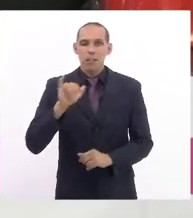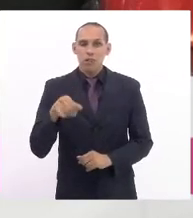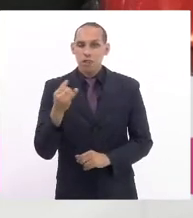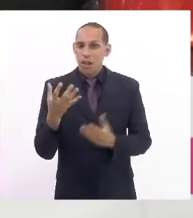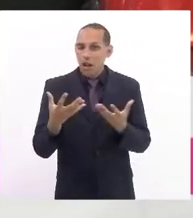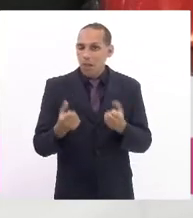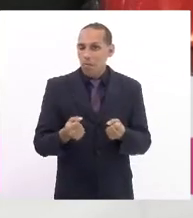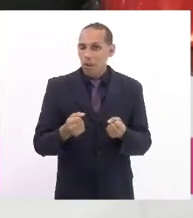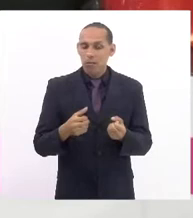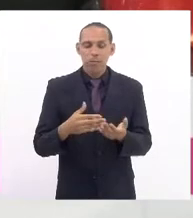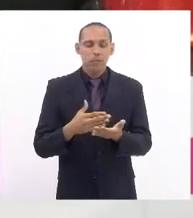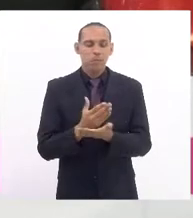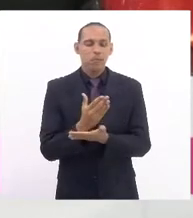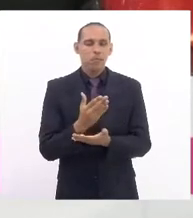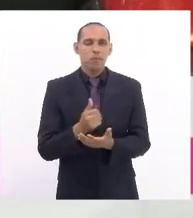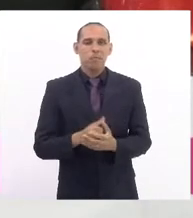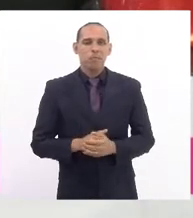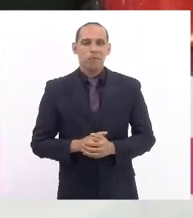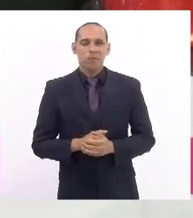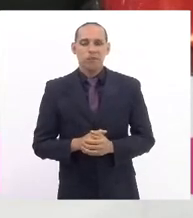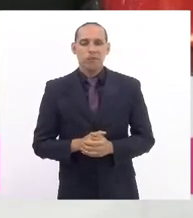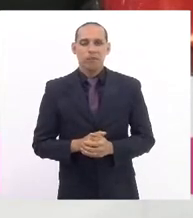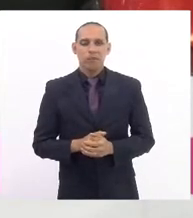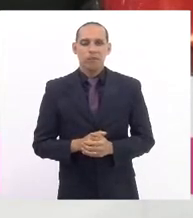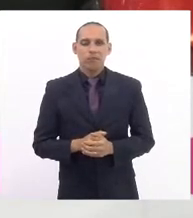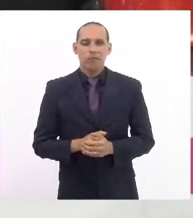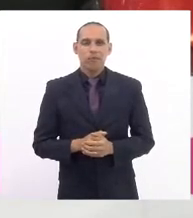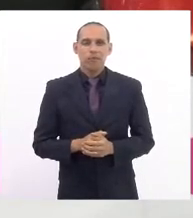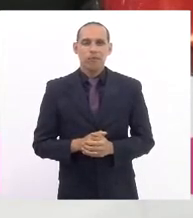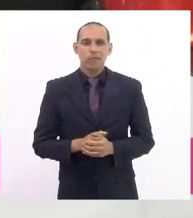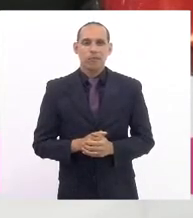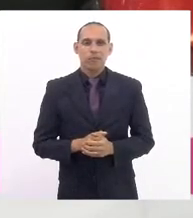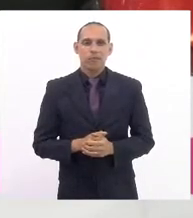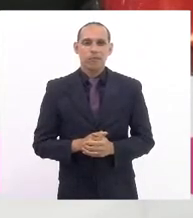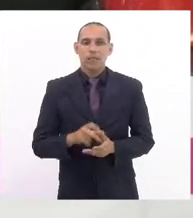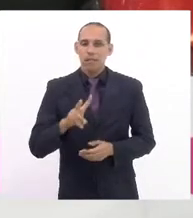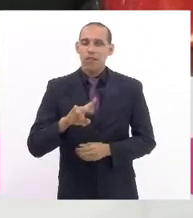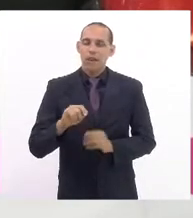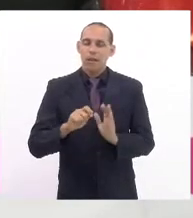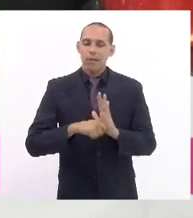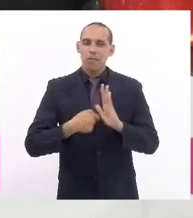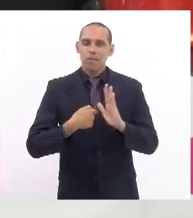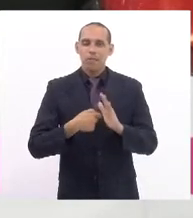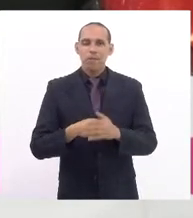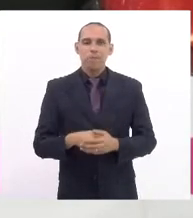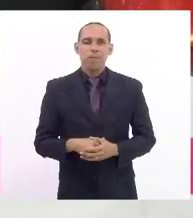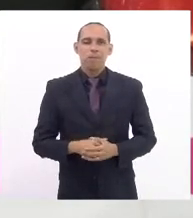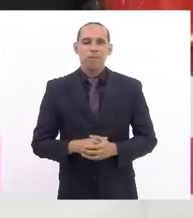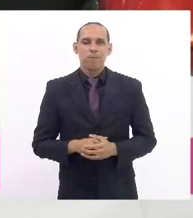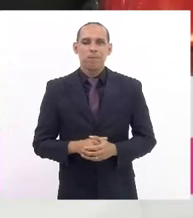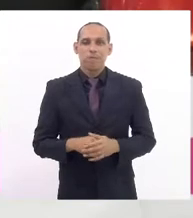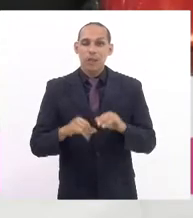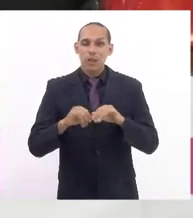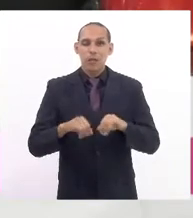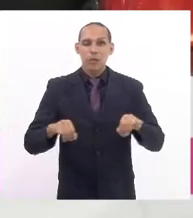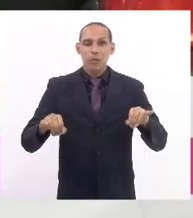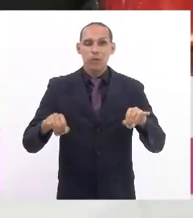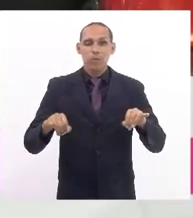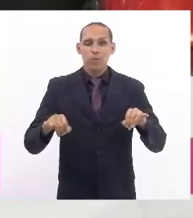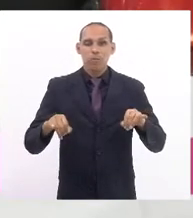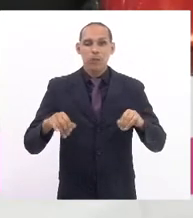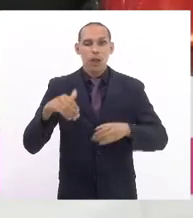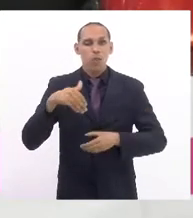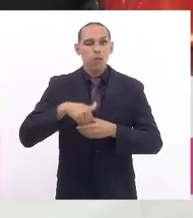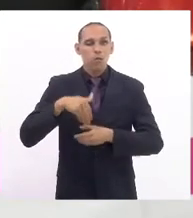aprovam para uma das comissões estão aprovadas. Então, vai autógrafo. Anuncio em